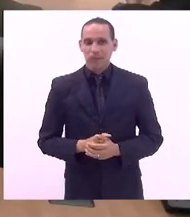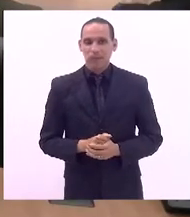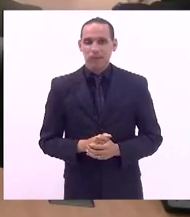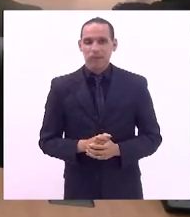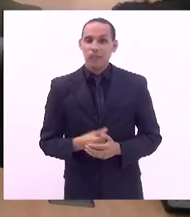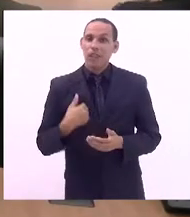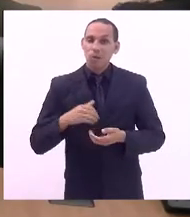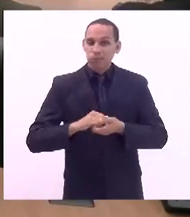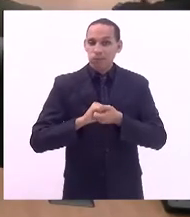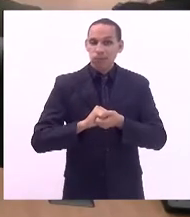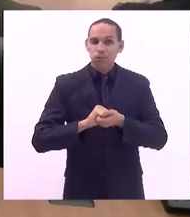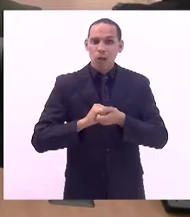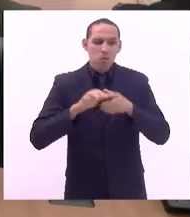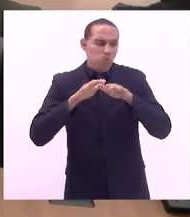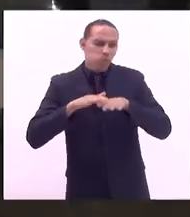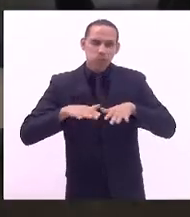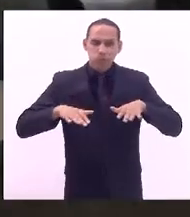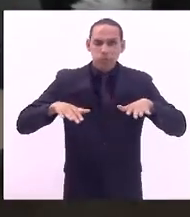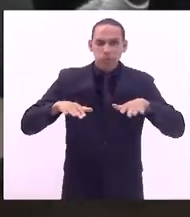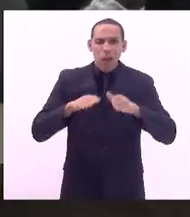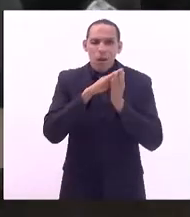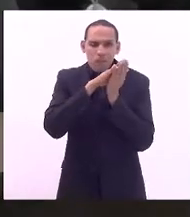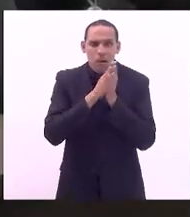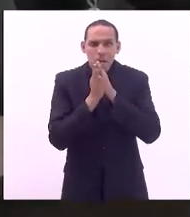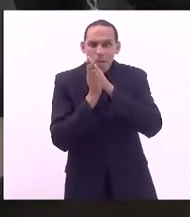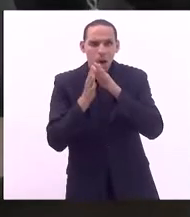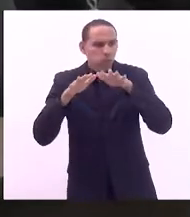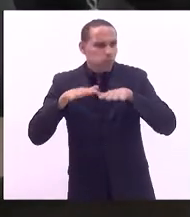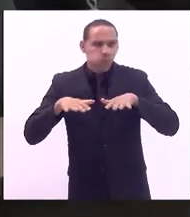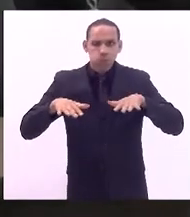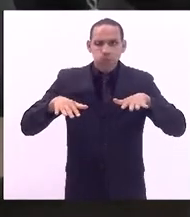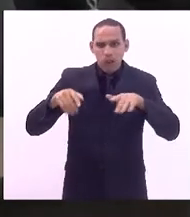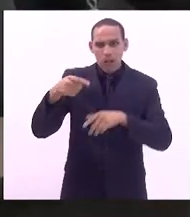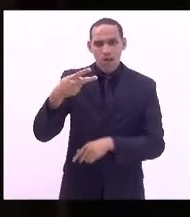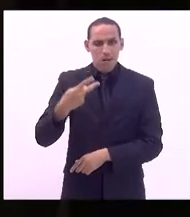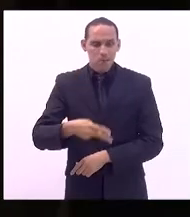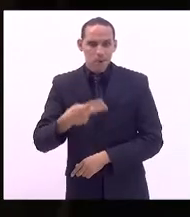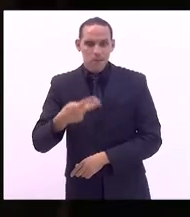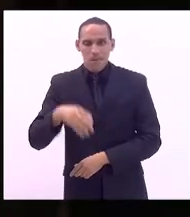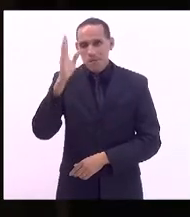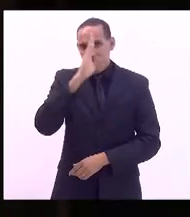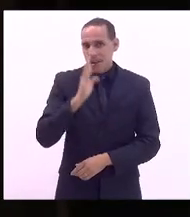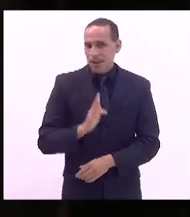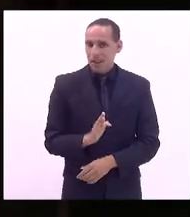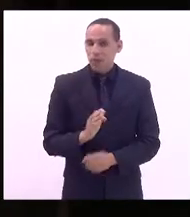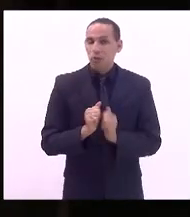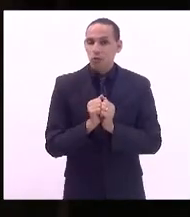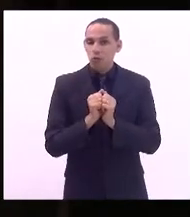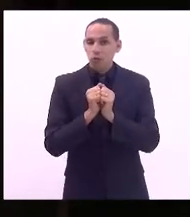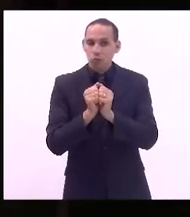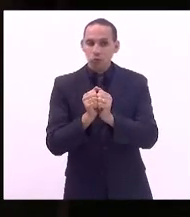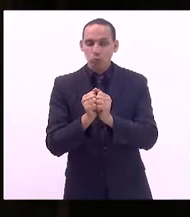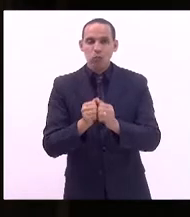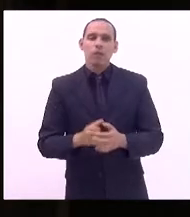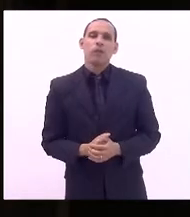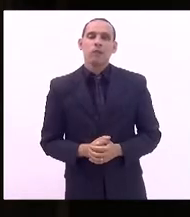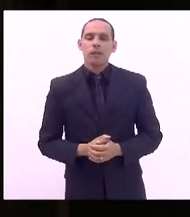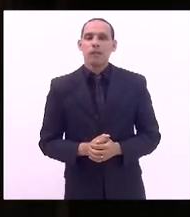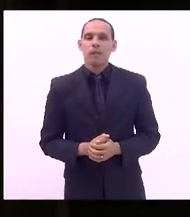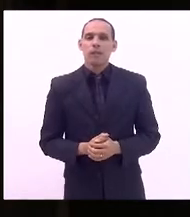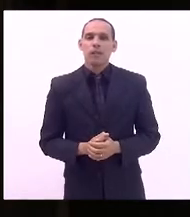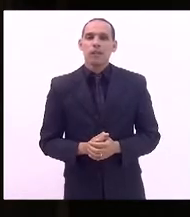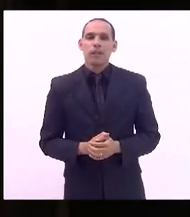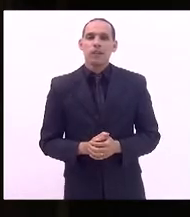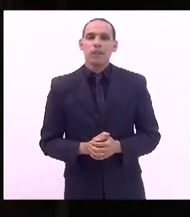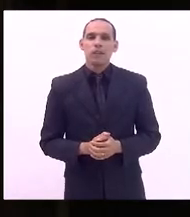e eu Saúdo todos os babalorixás e yalorixás aqui do nosso bom Brasil junto a